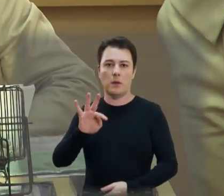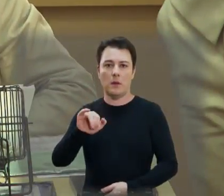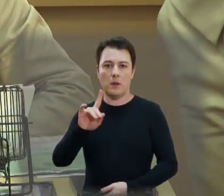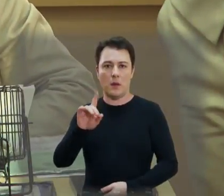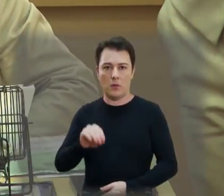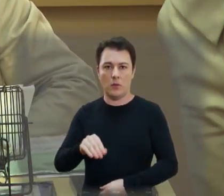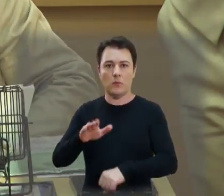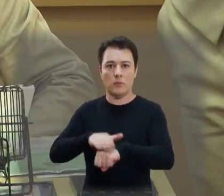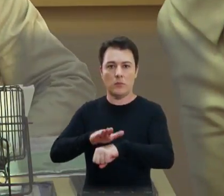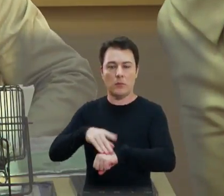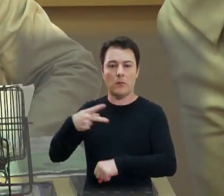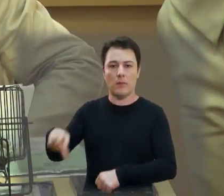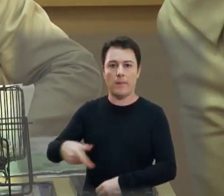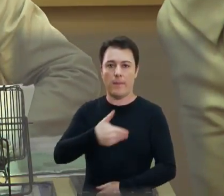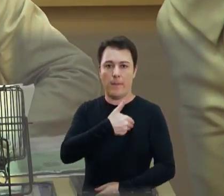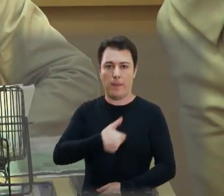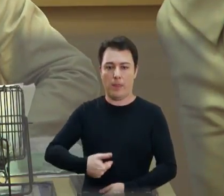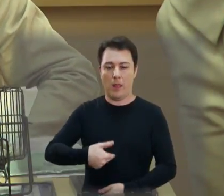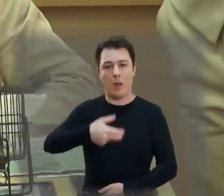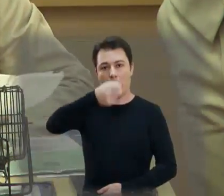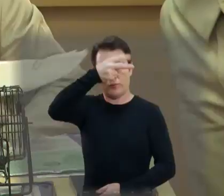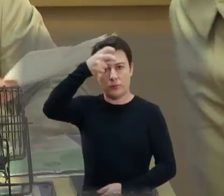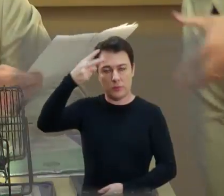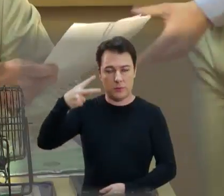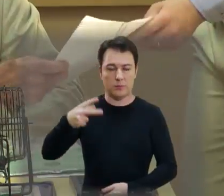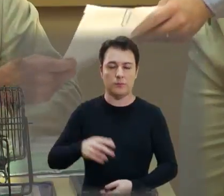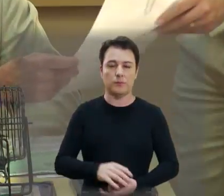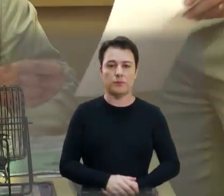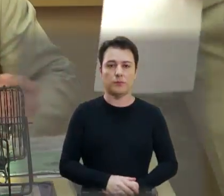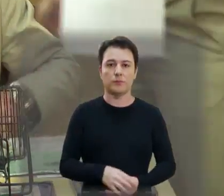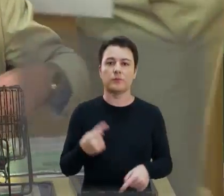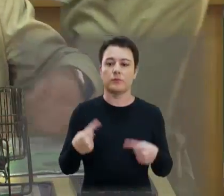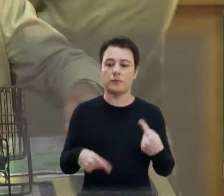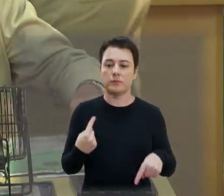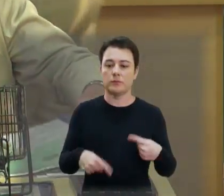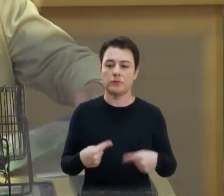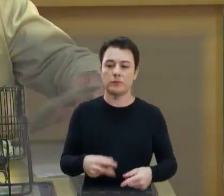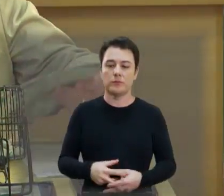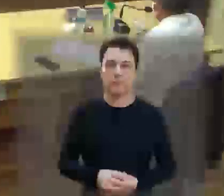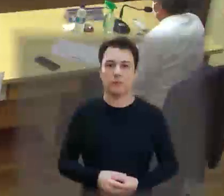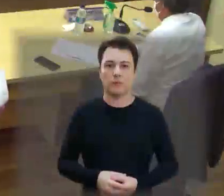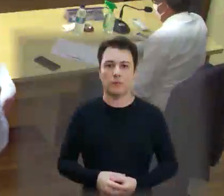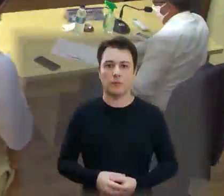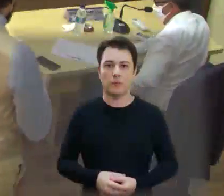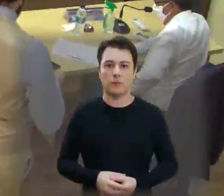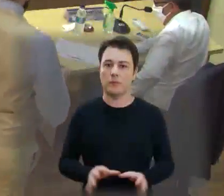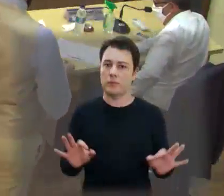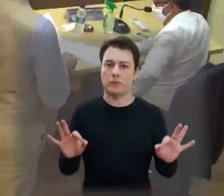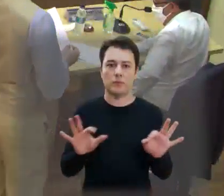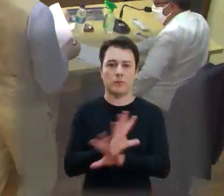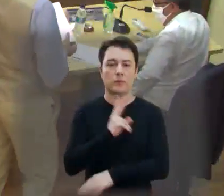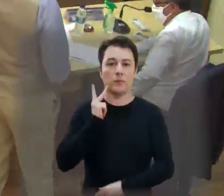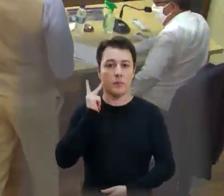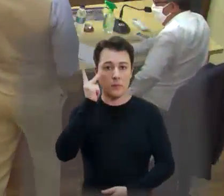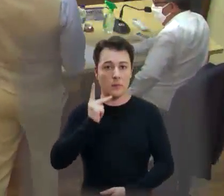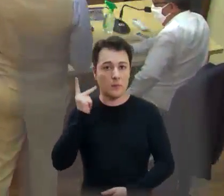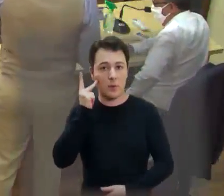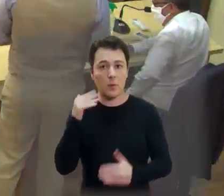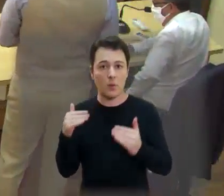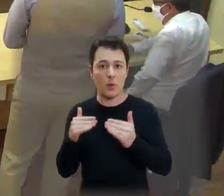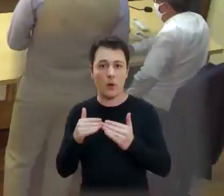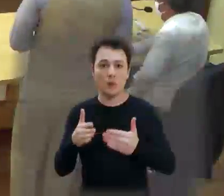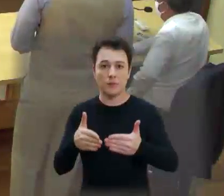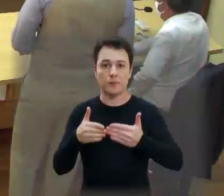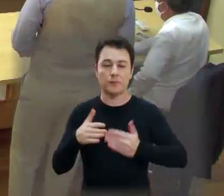do Executivo Municipal da comissão destes e da outra providência. Em discussão? Encerrada a discussão, os vereadores que estiverem de